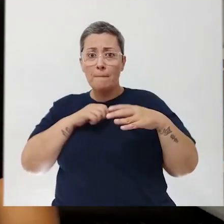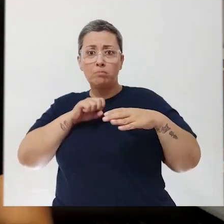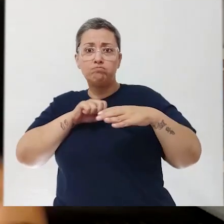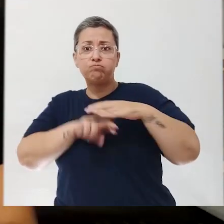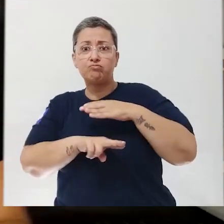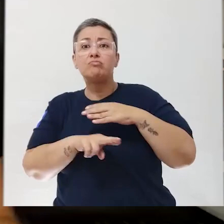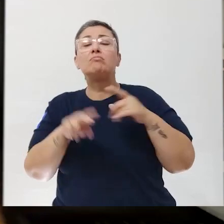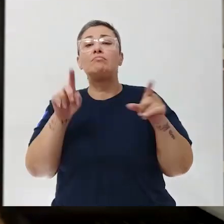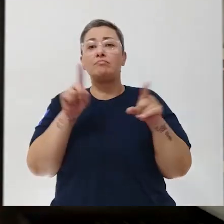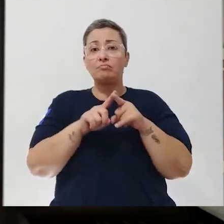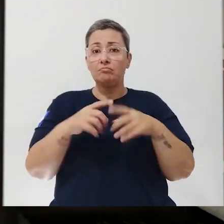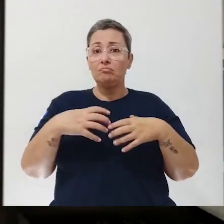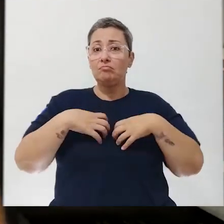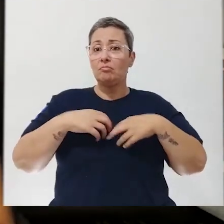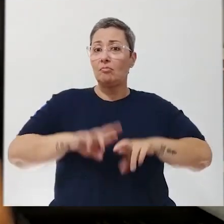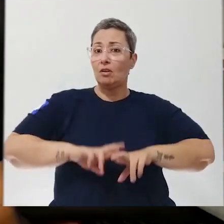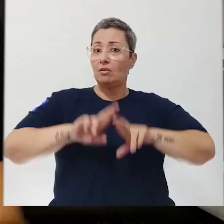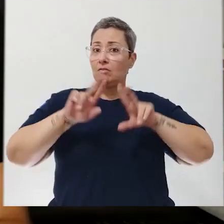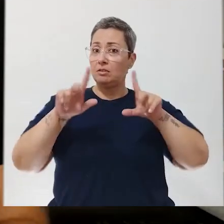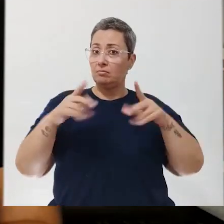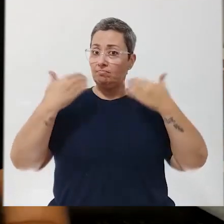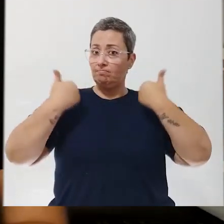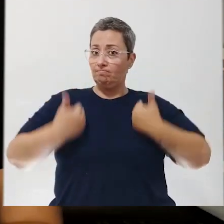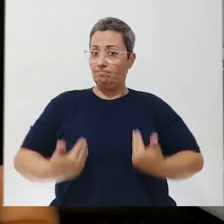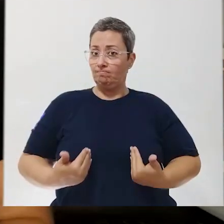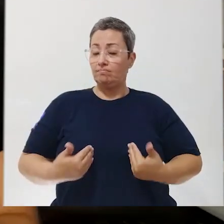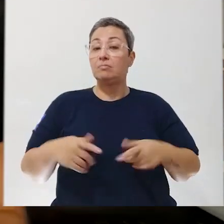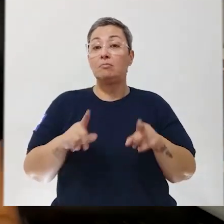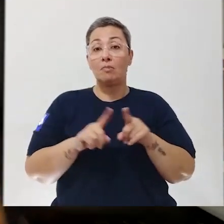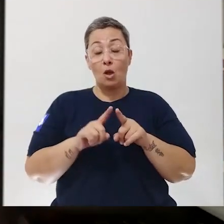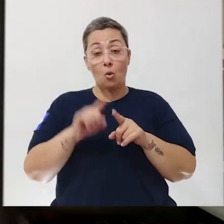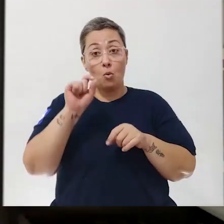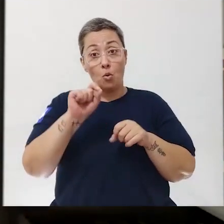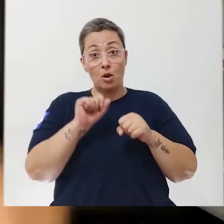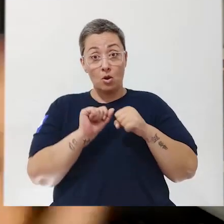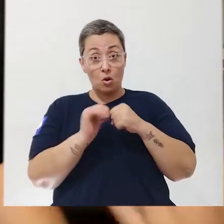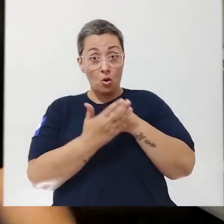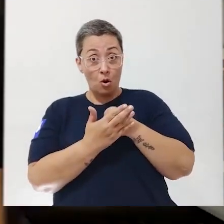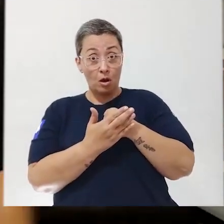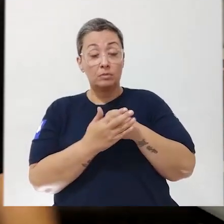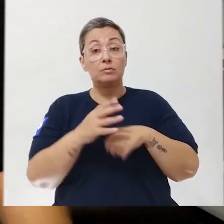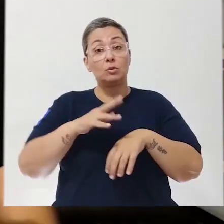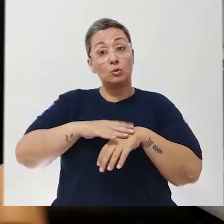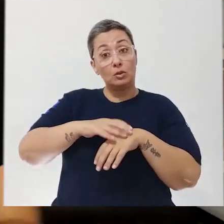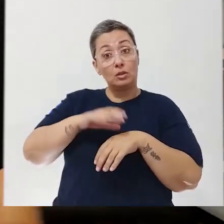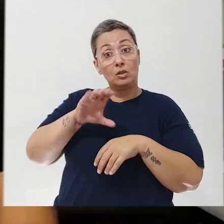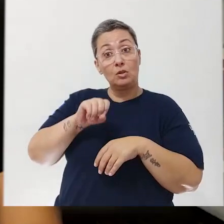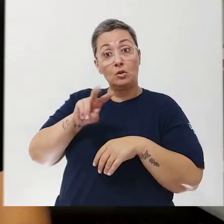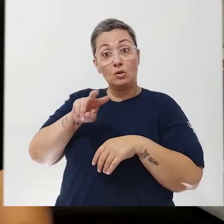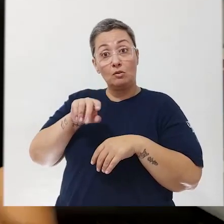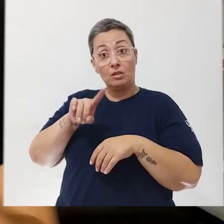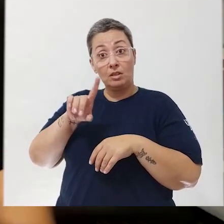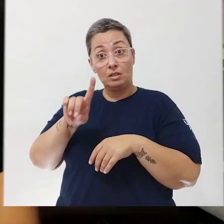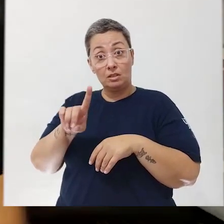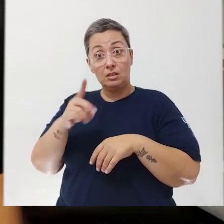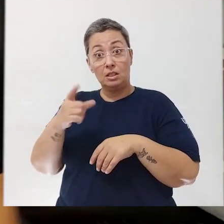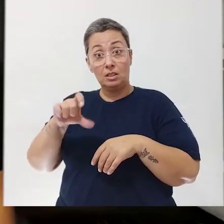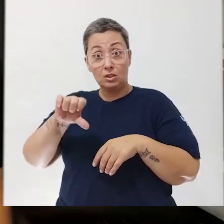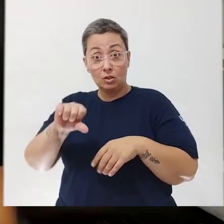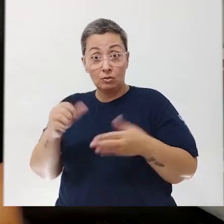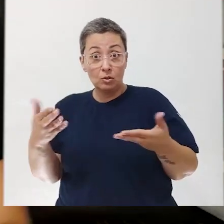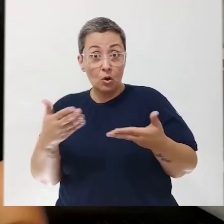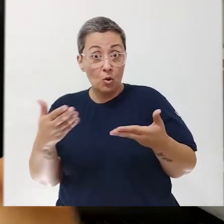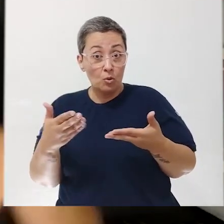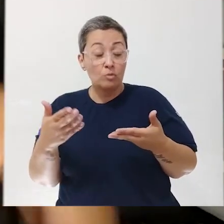nosso corpo de uma maneira diferente. Pode atacar de uma maneira. Sobre o coronavírus, né, o Covid-19, que é o que a gente está